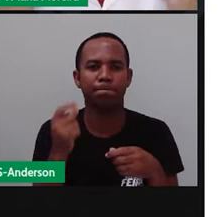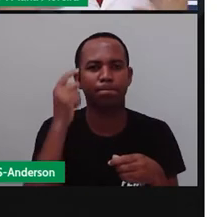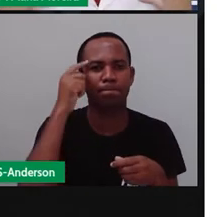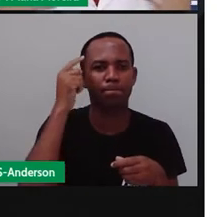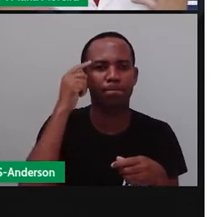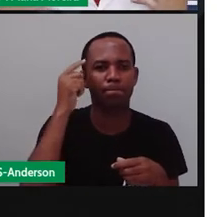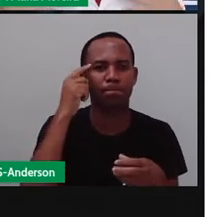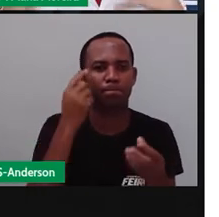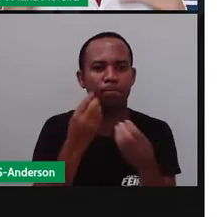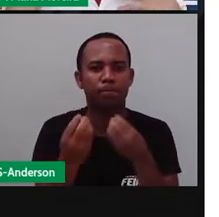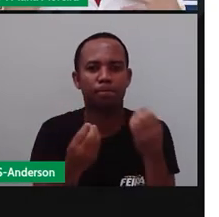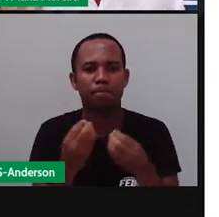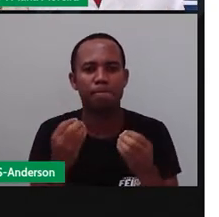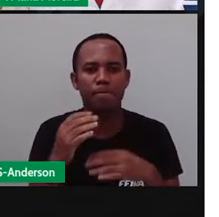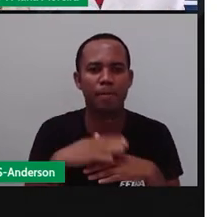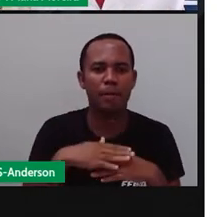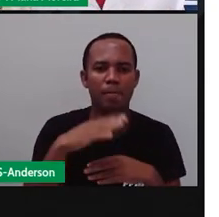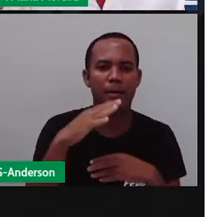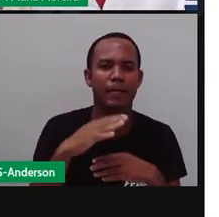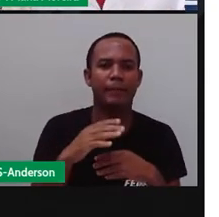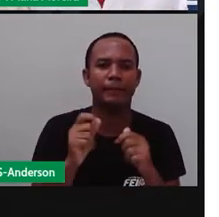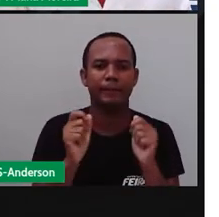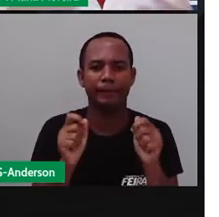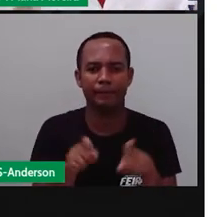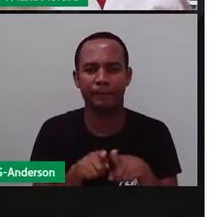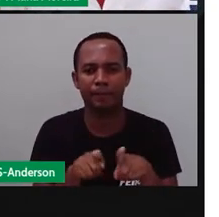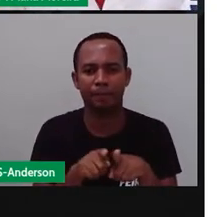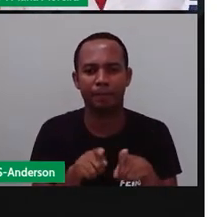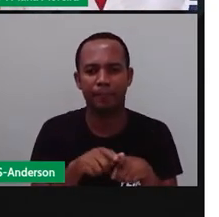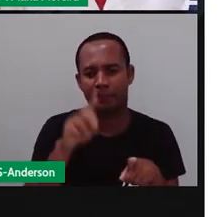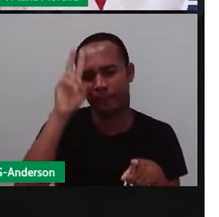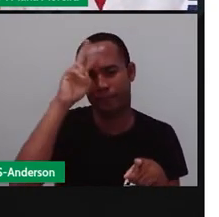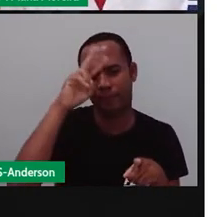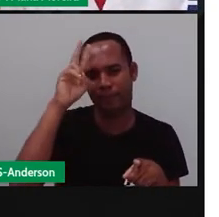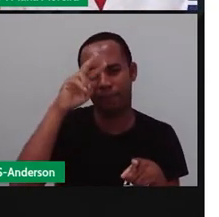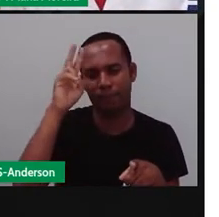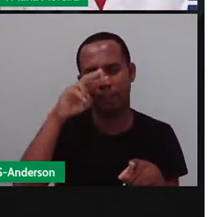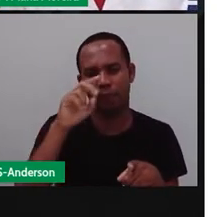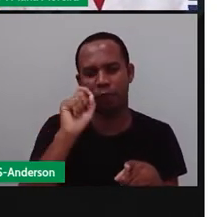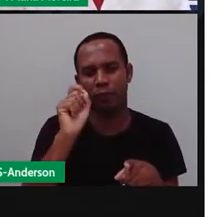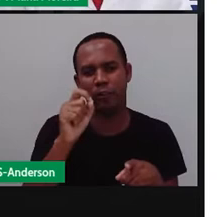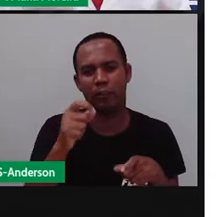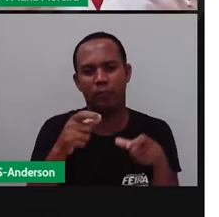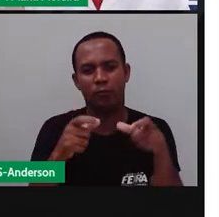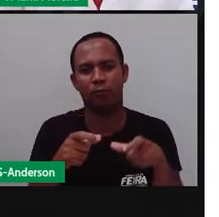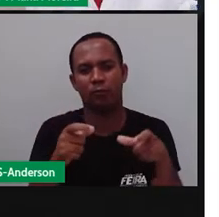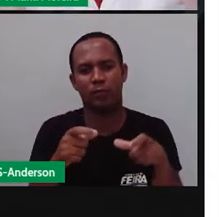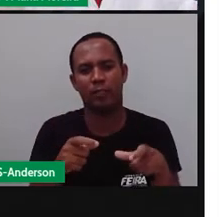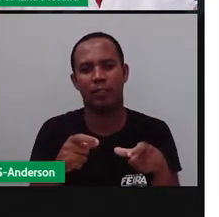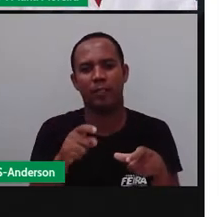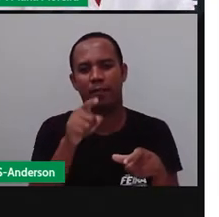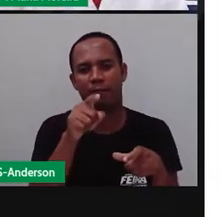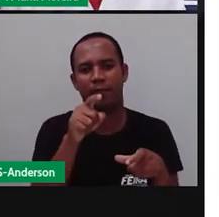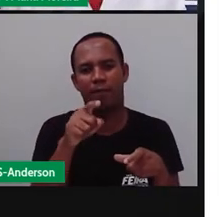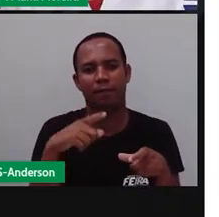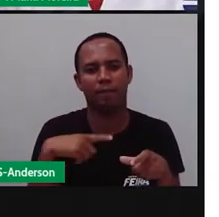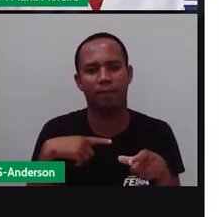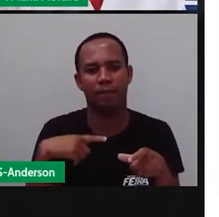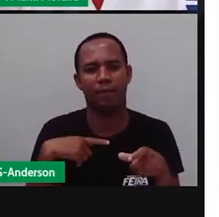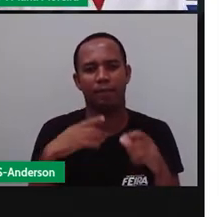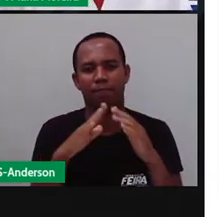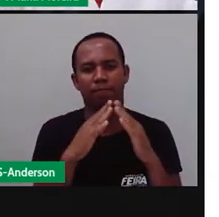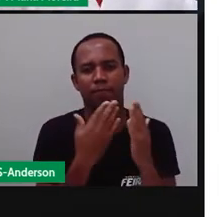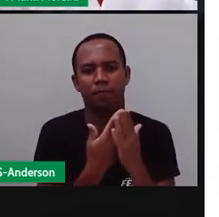se caracterizar o máximo que ela pôde para vocês, lembrando o quê? A nossa sala de aula, porque seria esse período que as escolas estariam